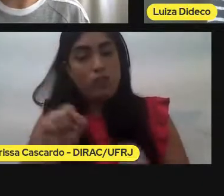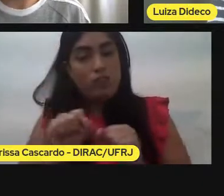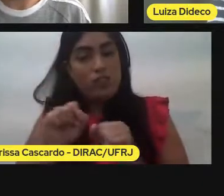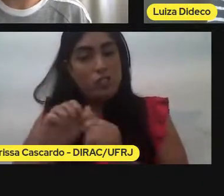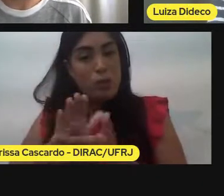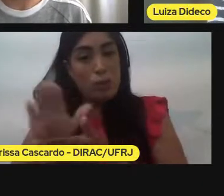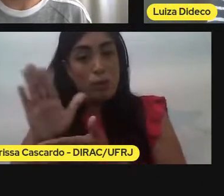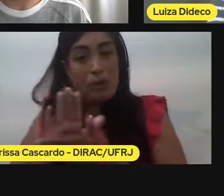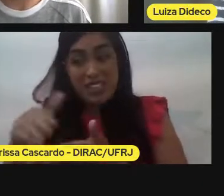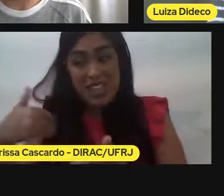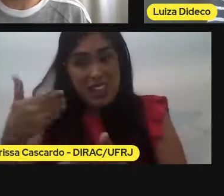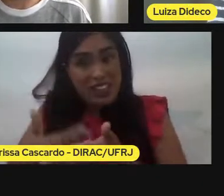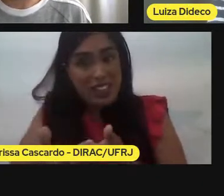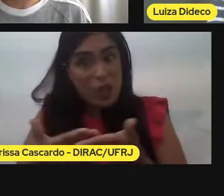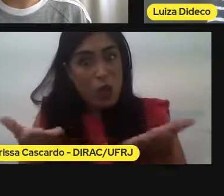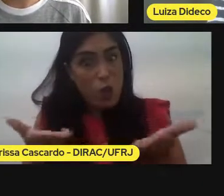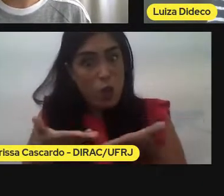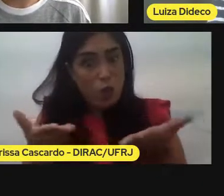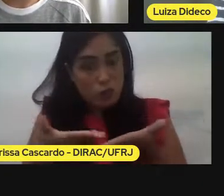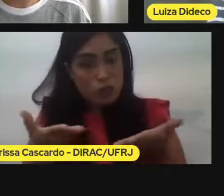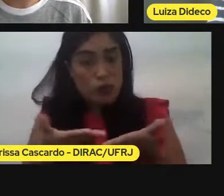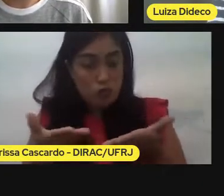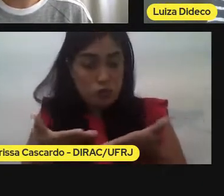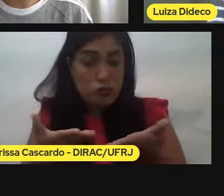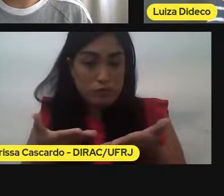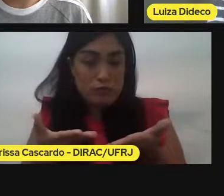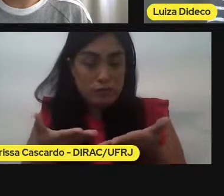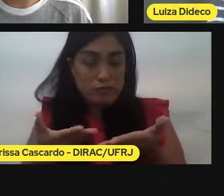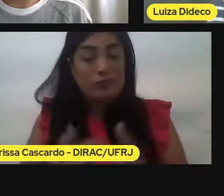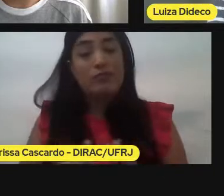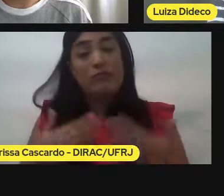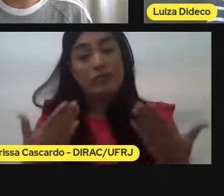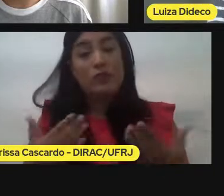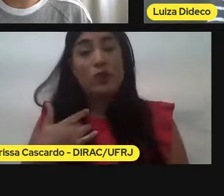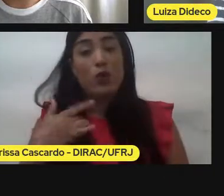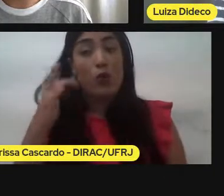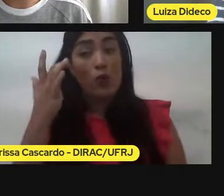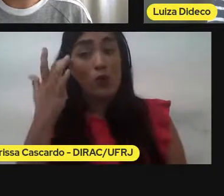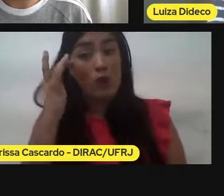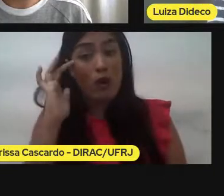até hoje, vamos dizer assim. E eu acho que talvez